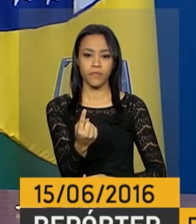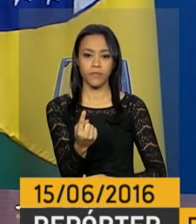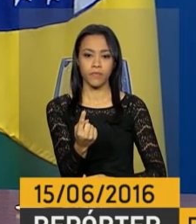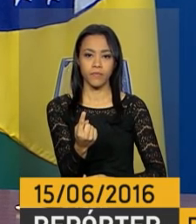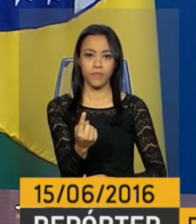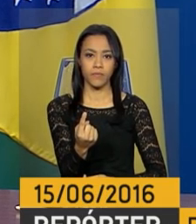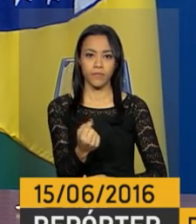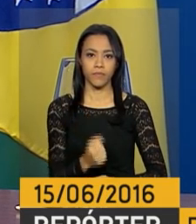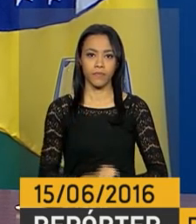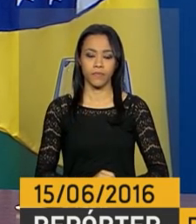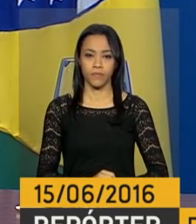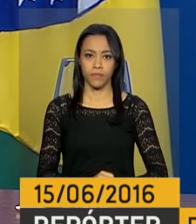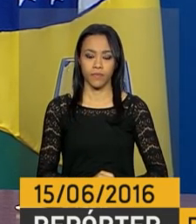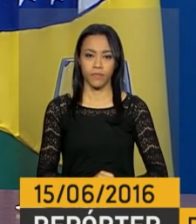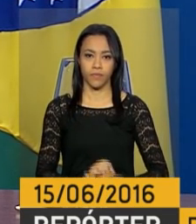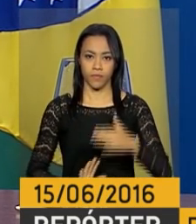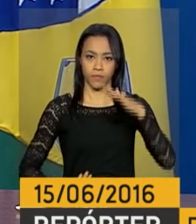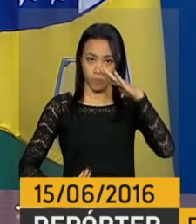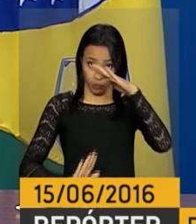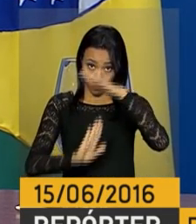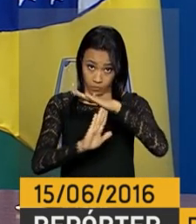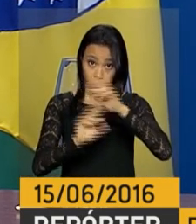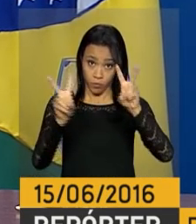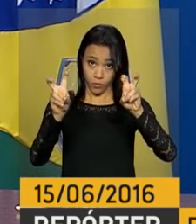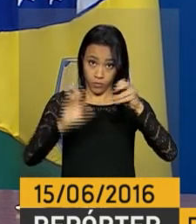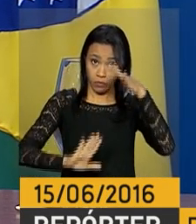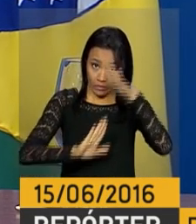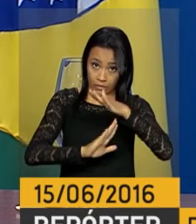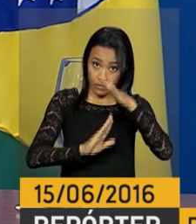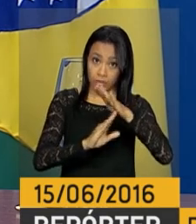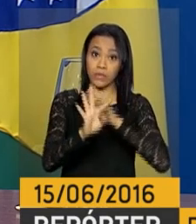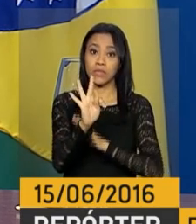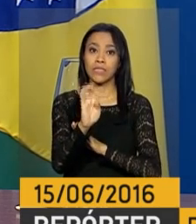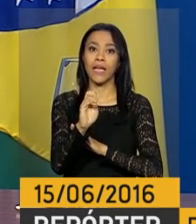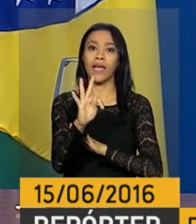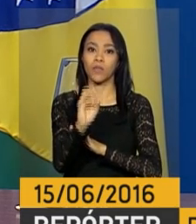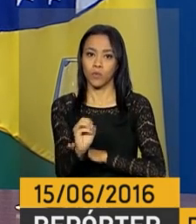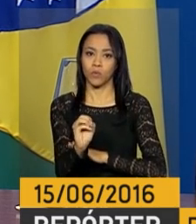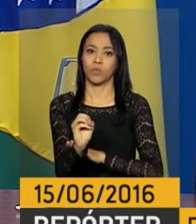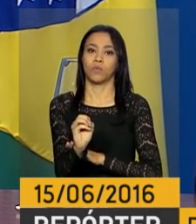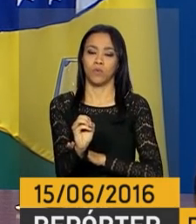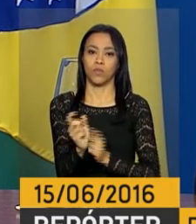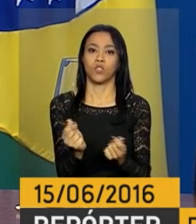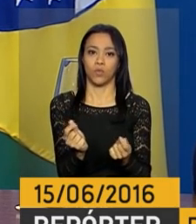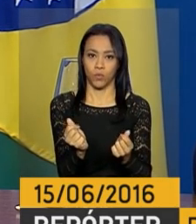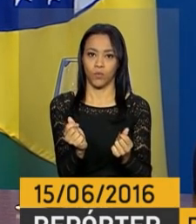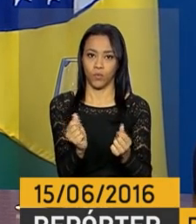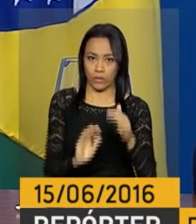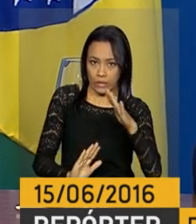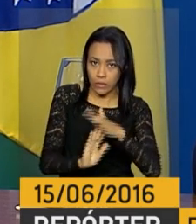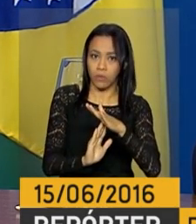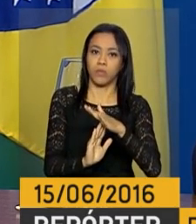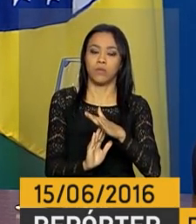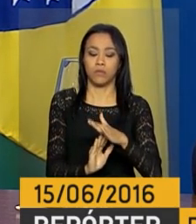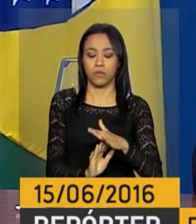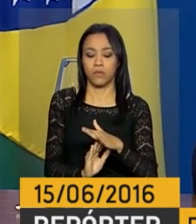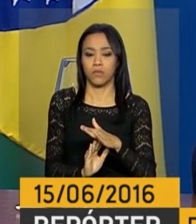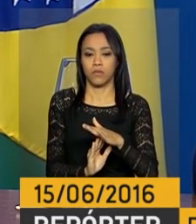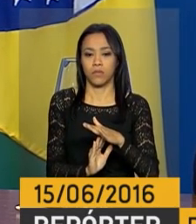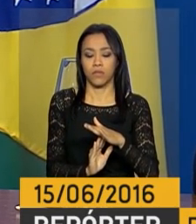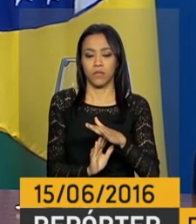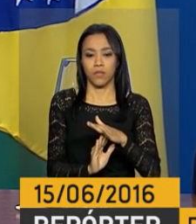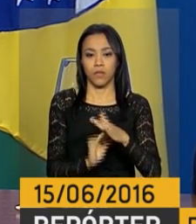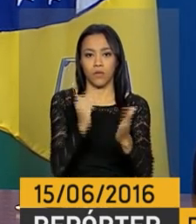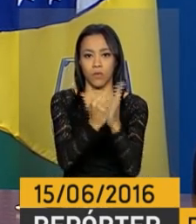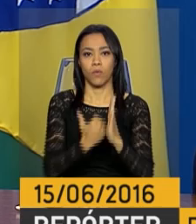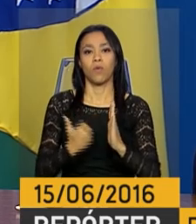o, o, o teto e a limitação do aumento